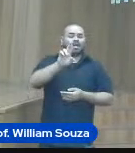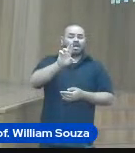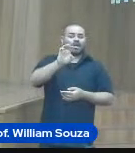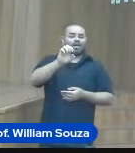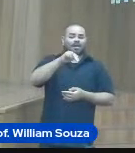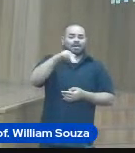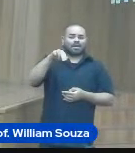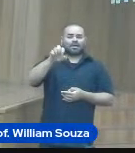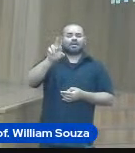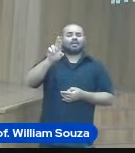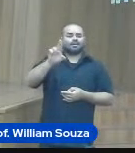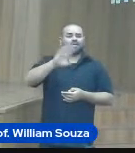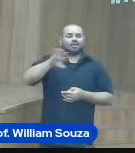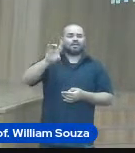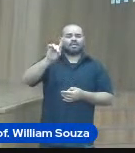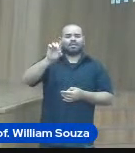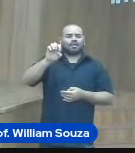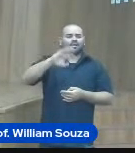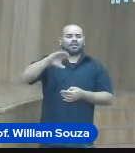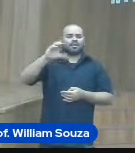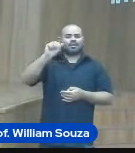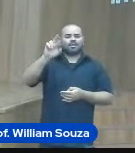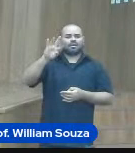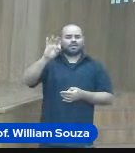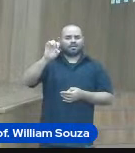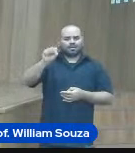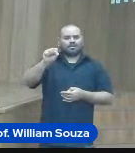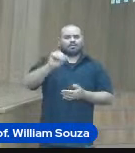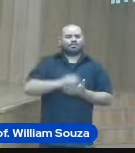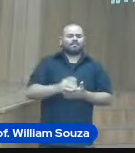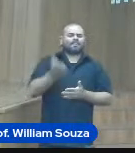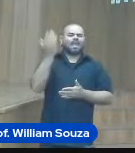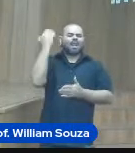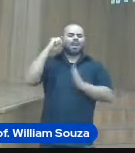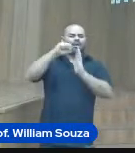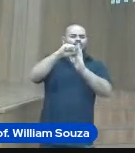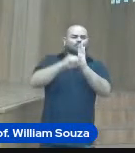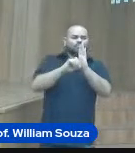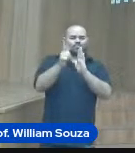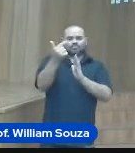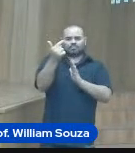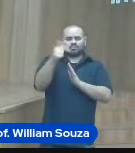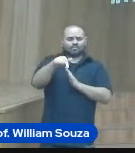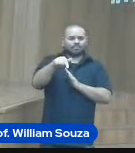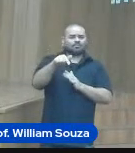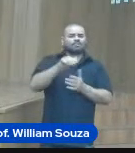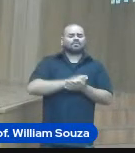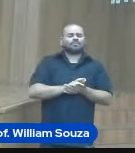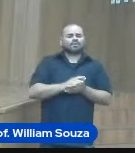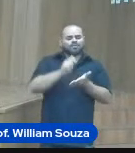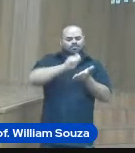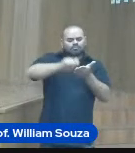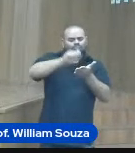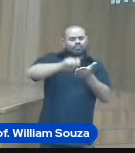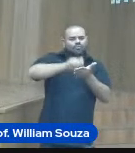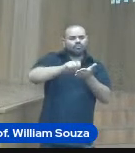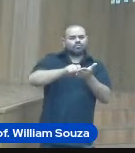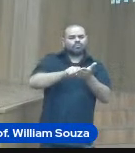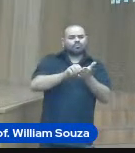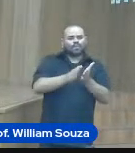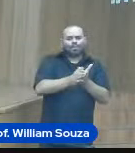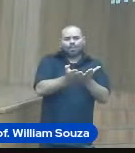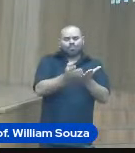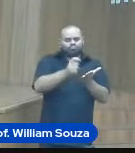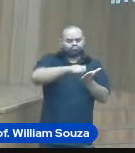O René Descartes, ele, no século XVII, escreveu um livro que mudou a história da ciência.